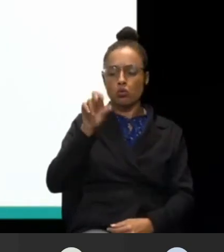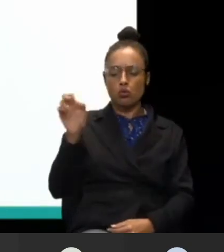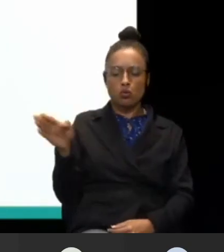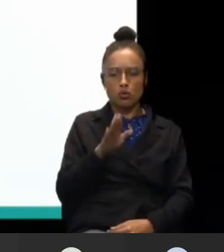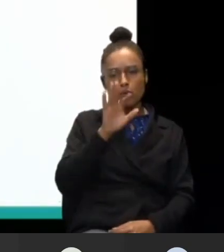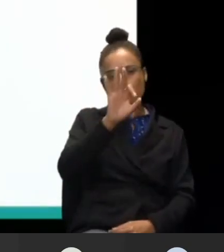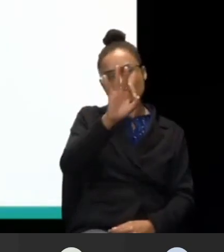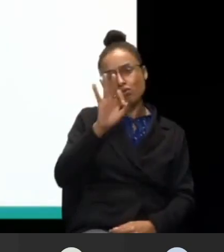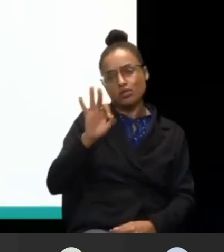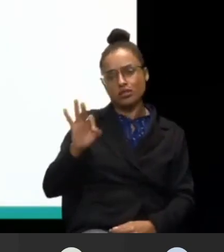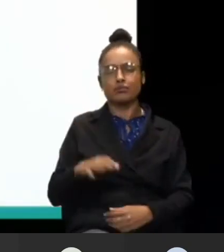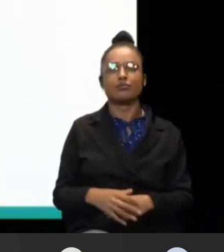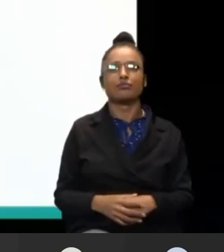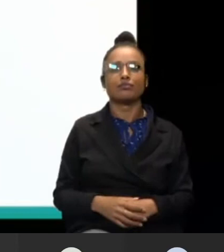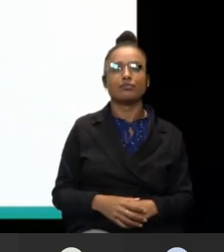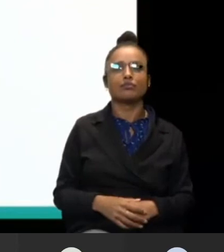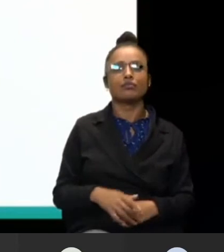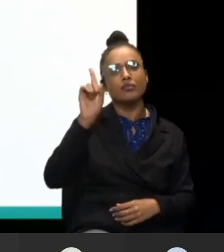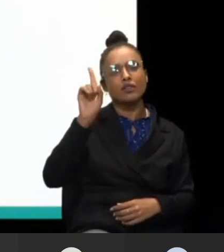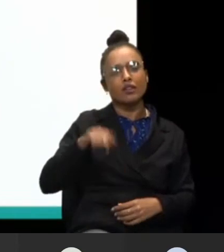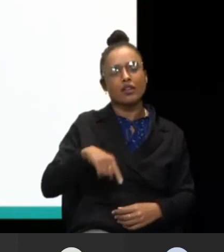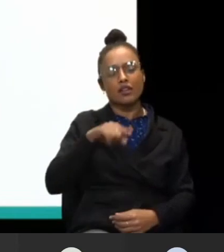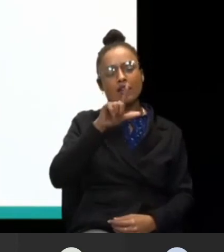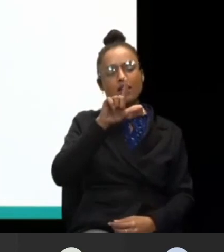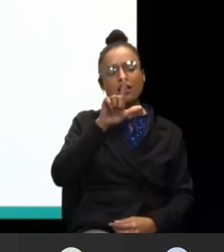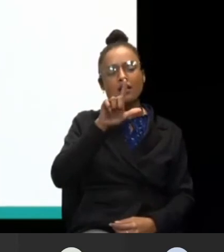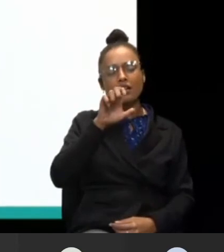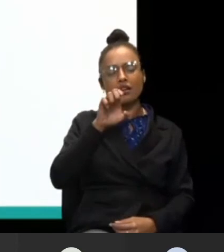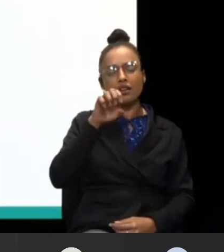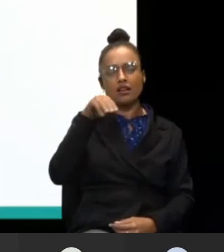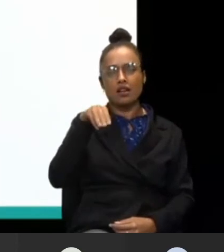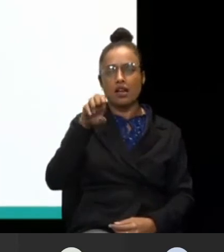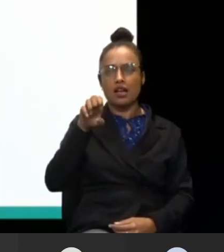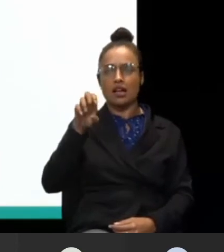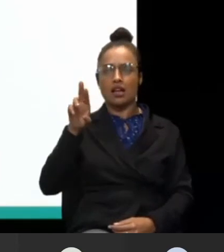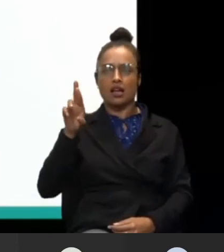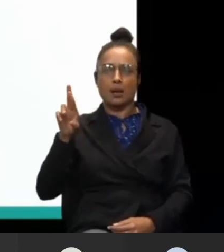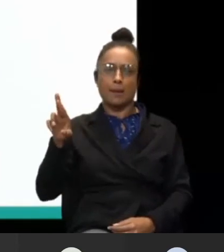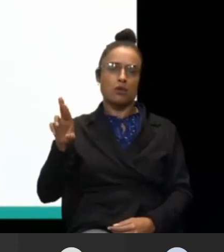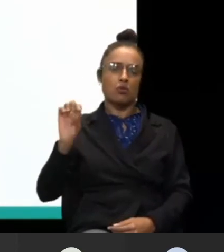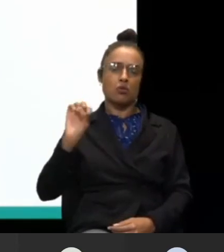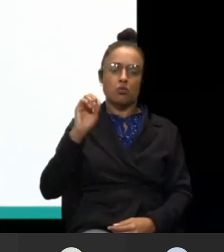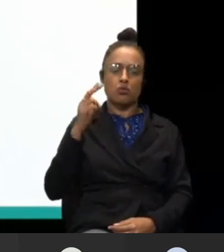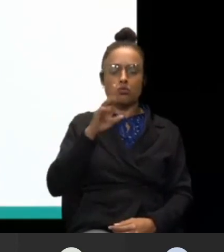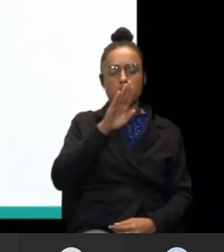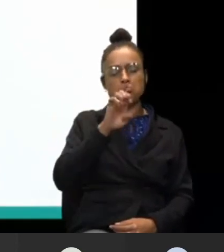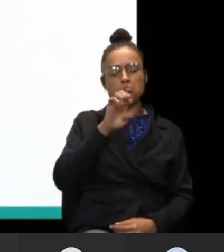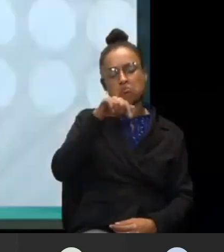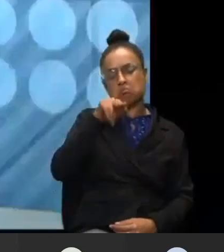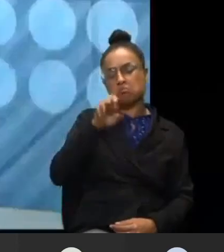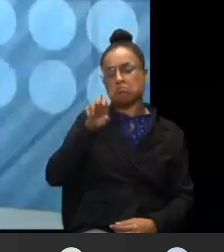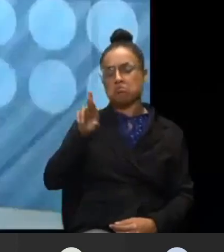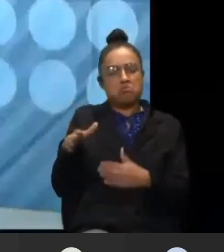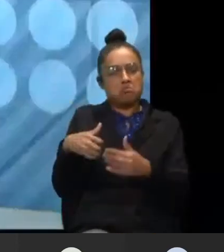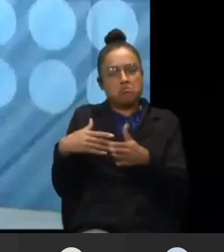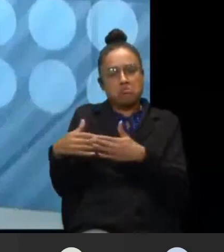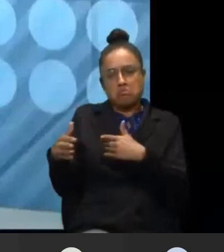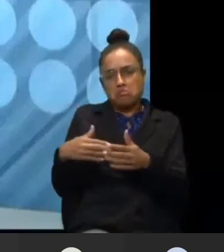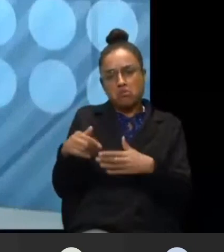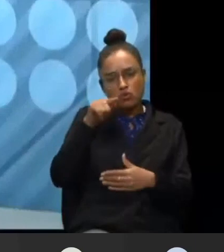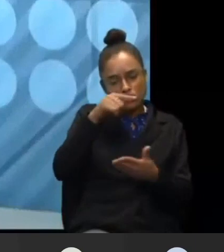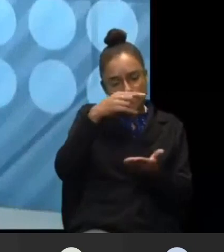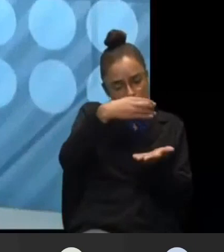Então, esse LMR que recebeu, ou você pode utilizar Becker também, não tem problema, esse